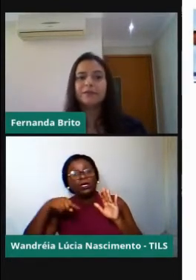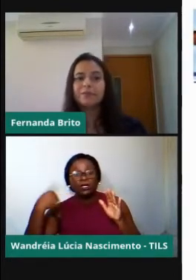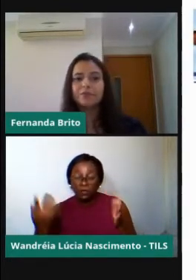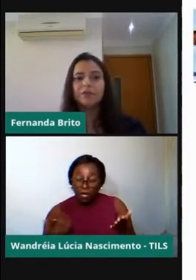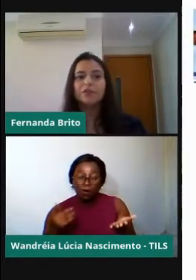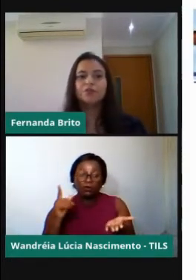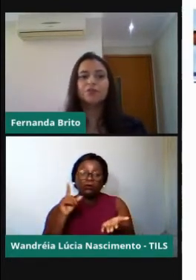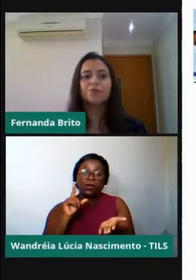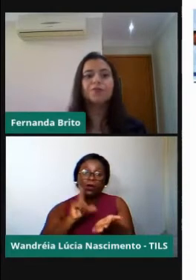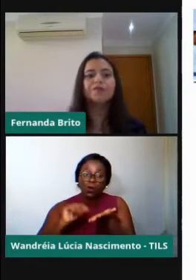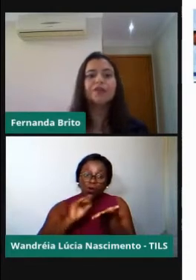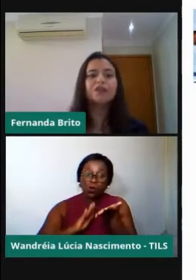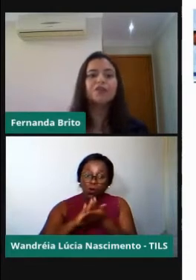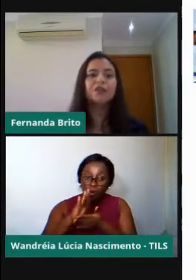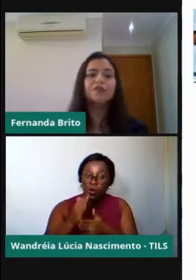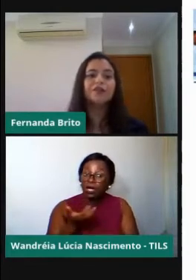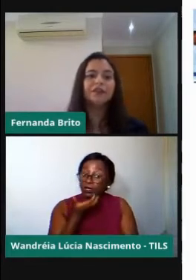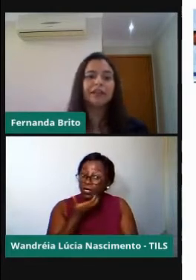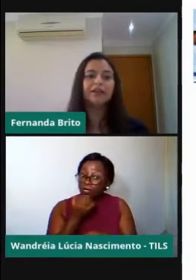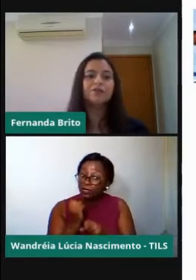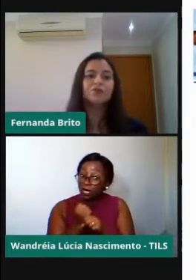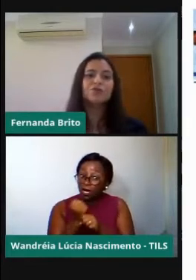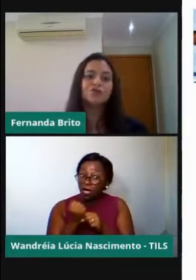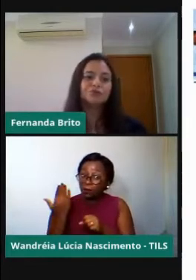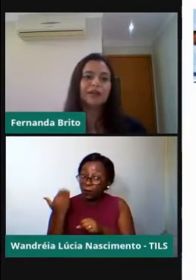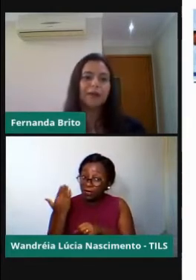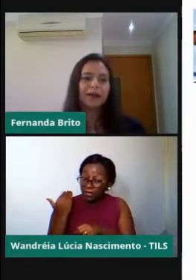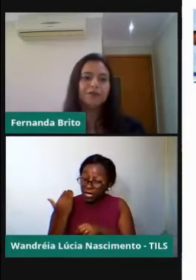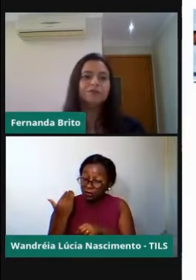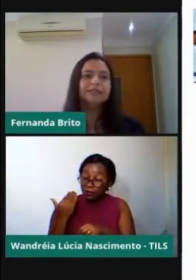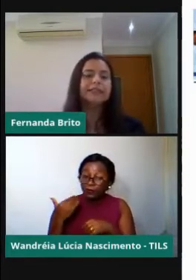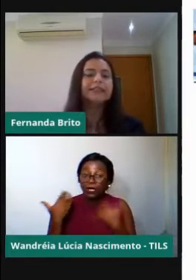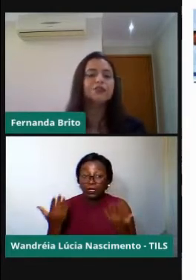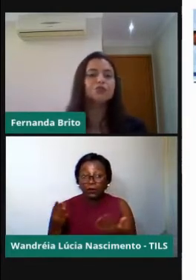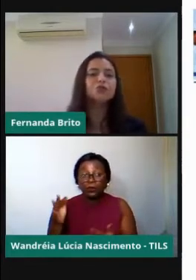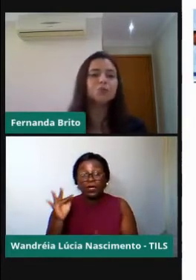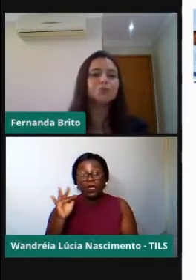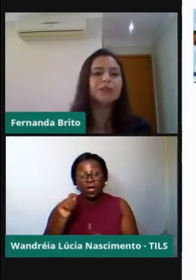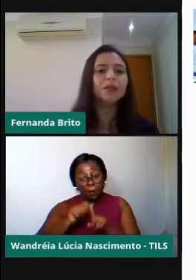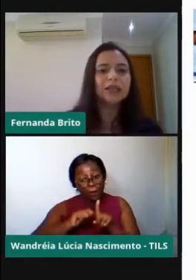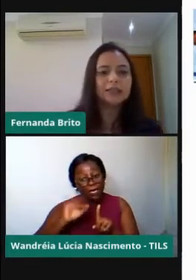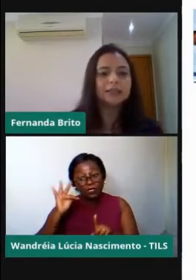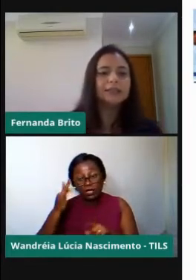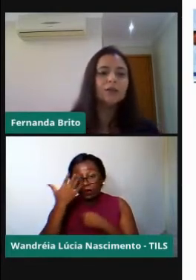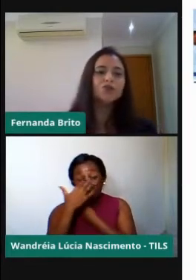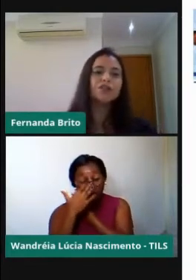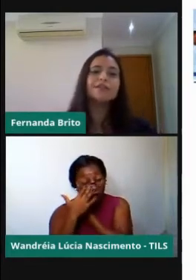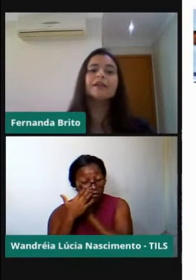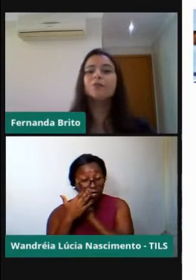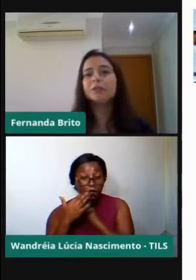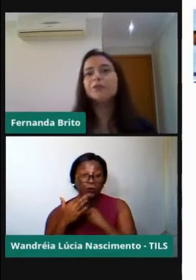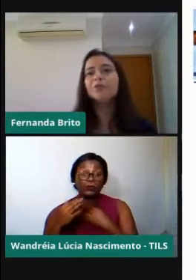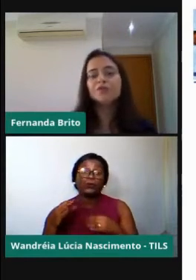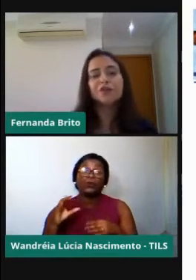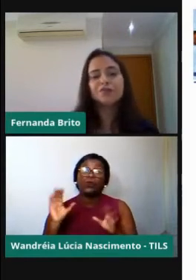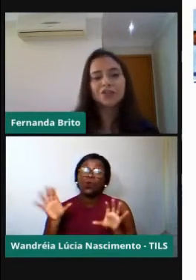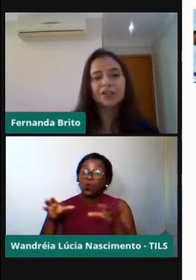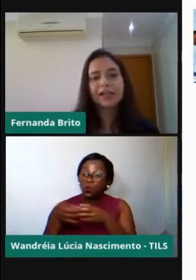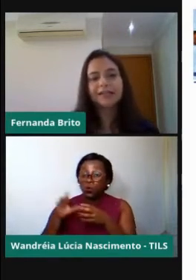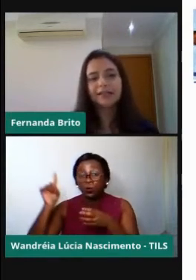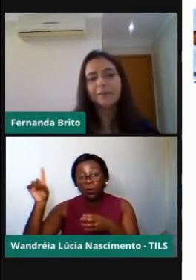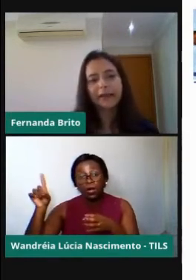em dezembro de 2020, e em fevereiro surgiu um trabalho, né, de um grupo da Holanda, utilizando um inibidor